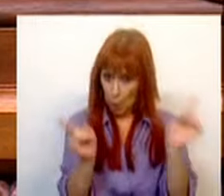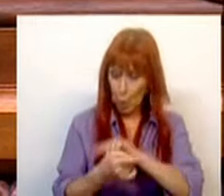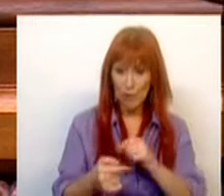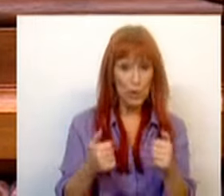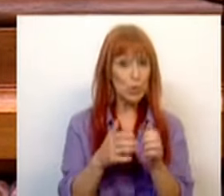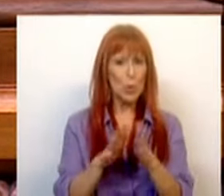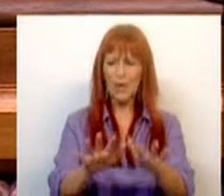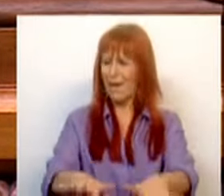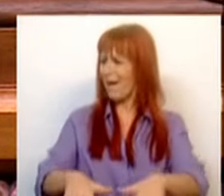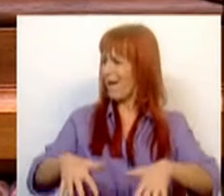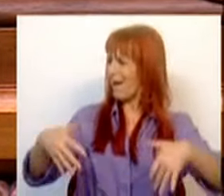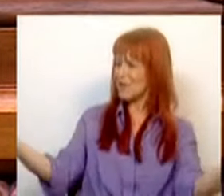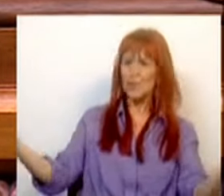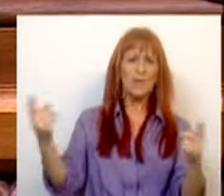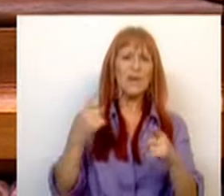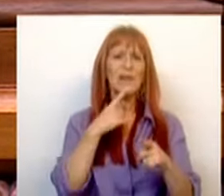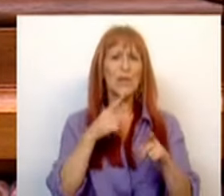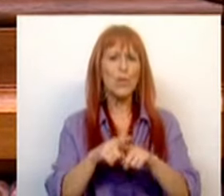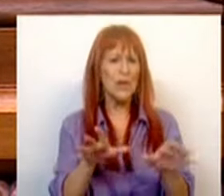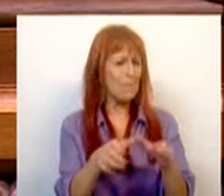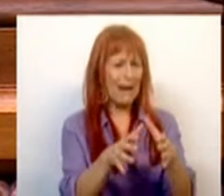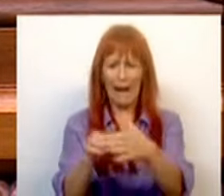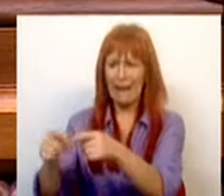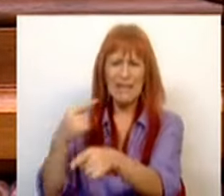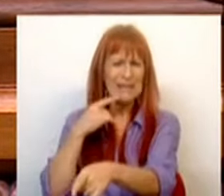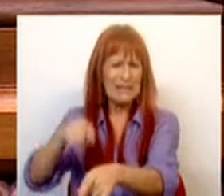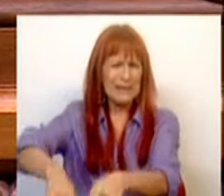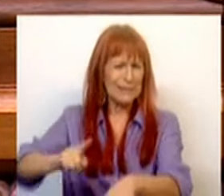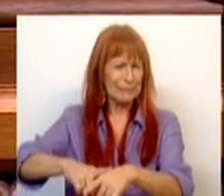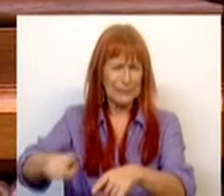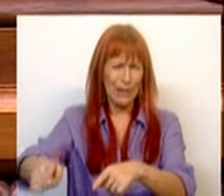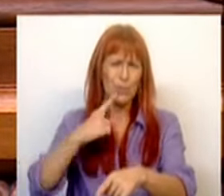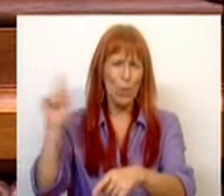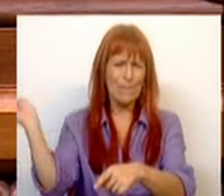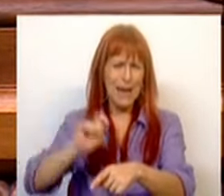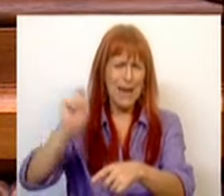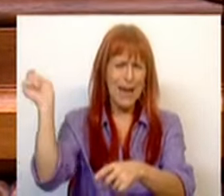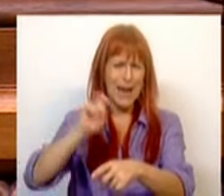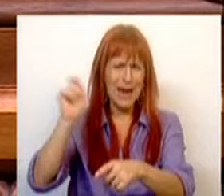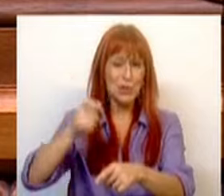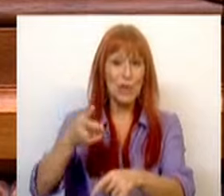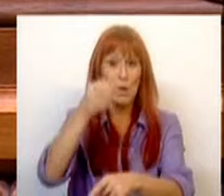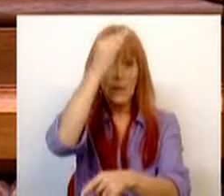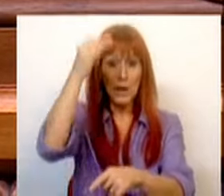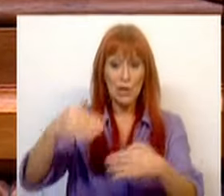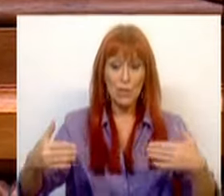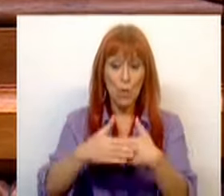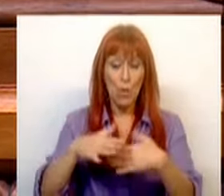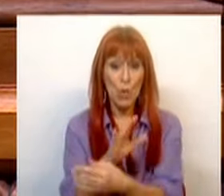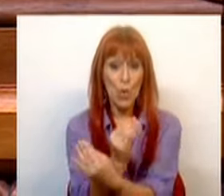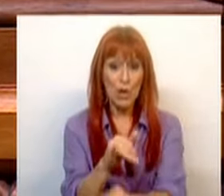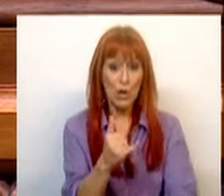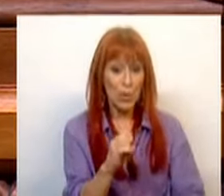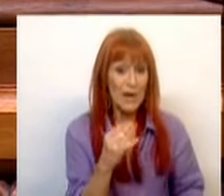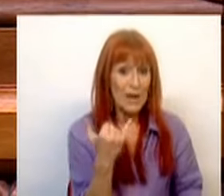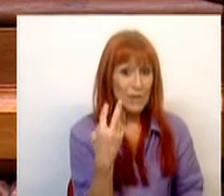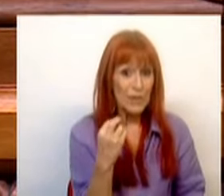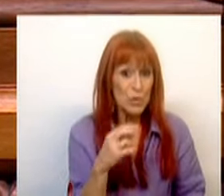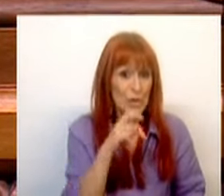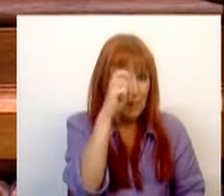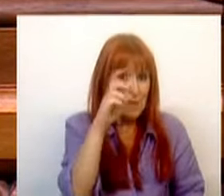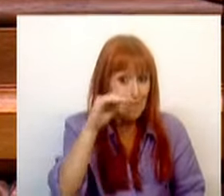esta Assembleia, desse lado das bancadas, aqui disse, durante muitos meses, a taxa de mortalidade infantil em 2023 foi a